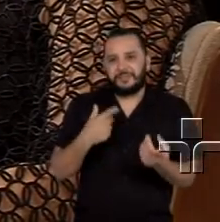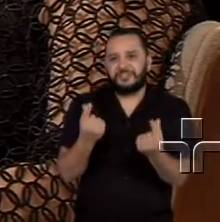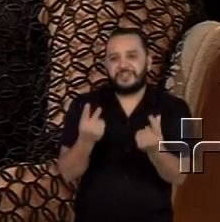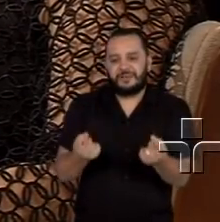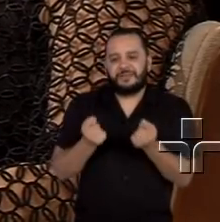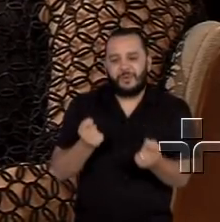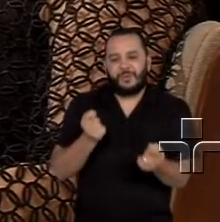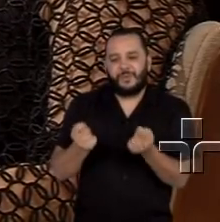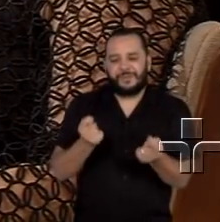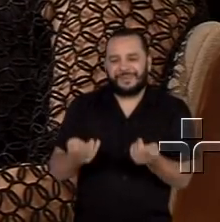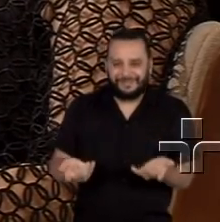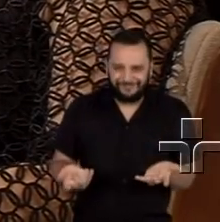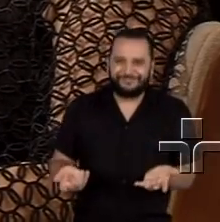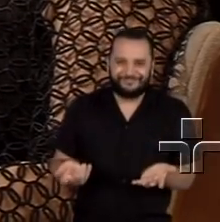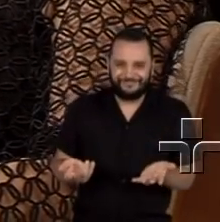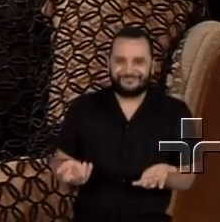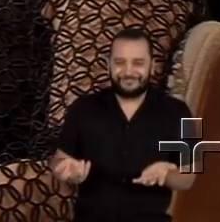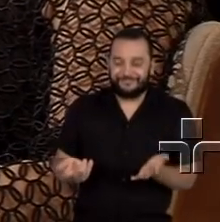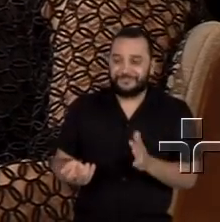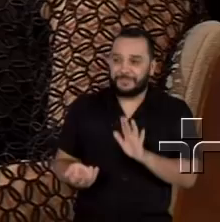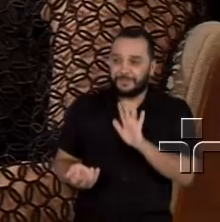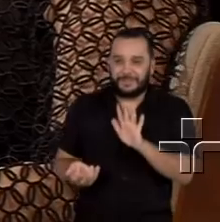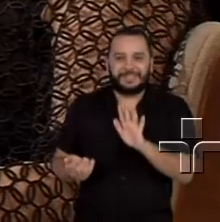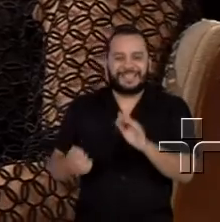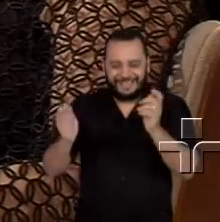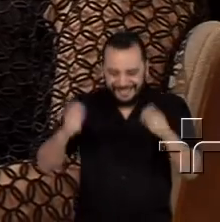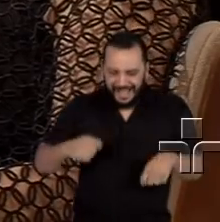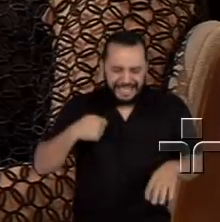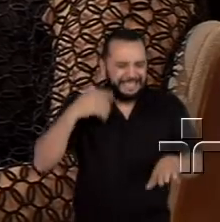muito séria. Você poder